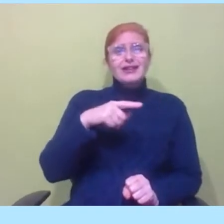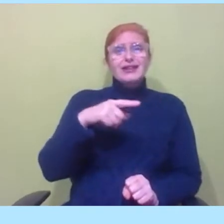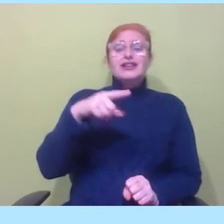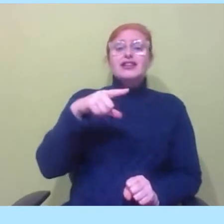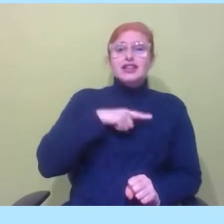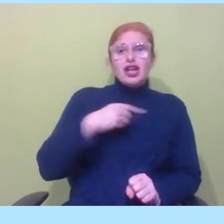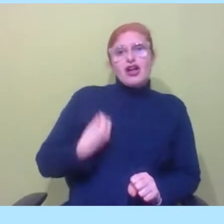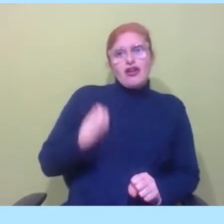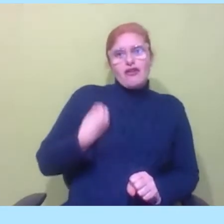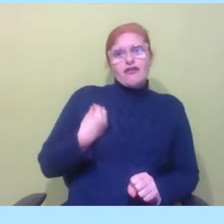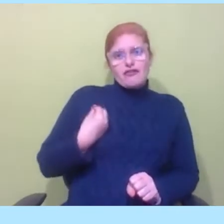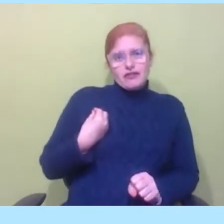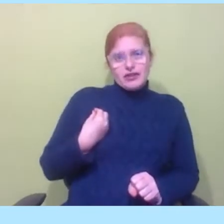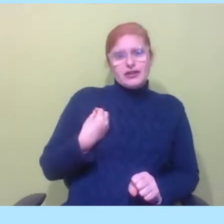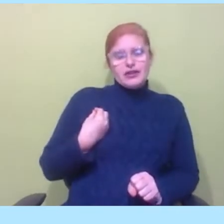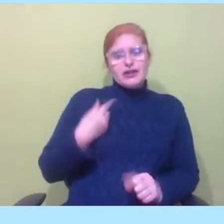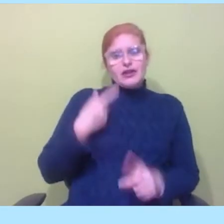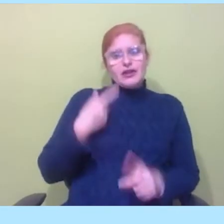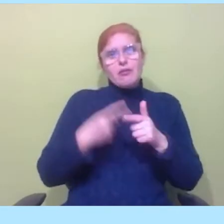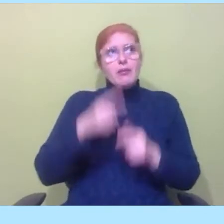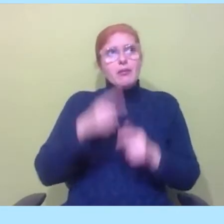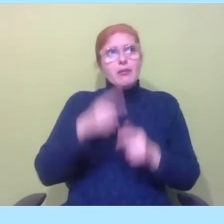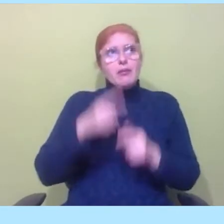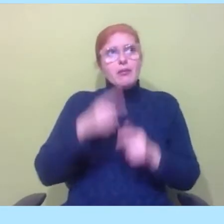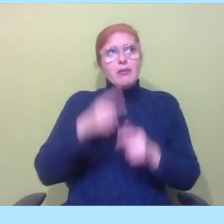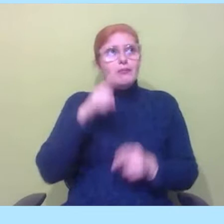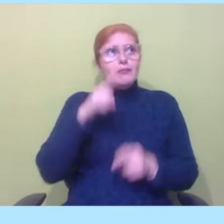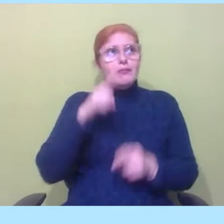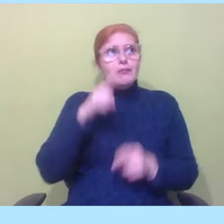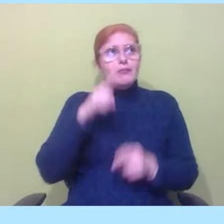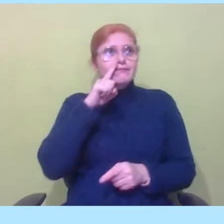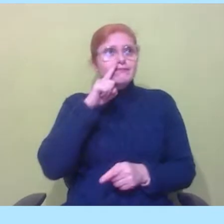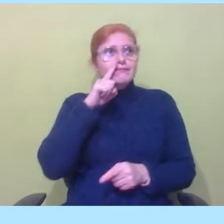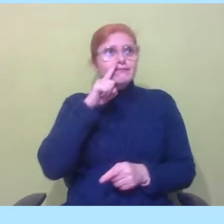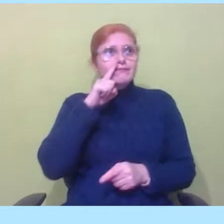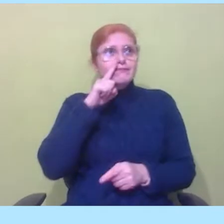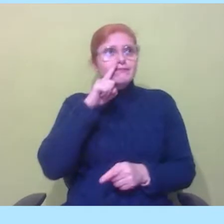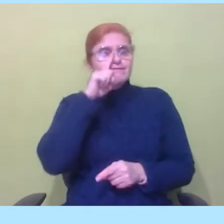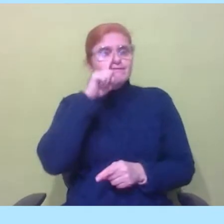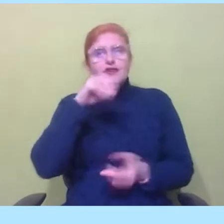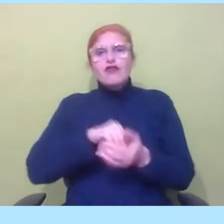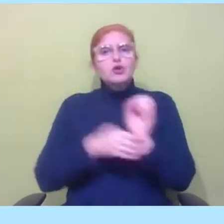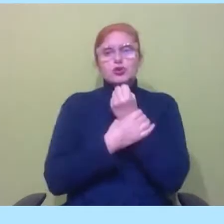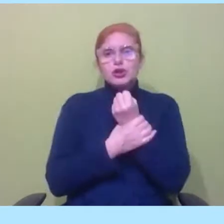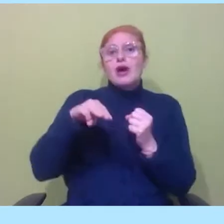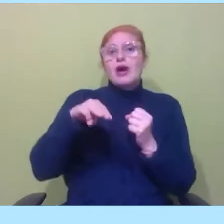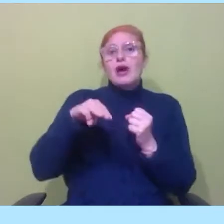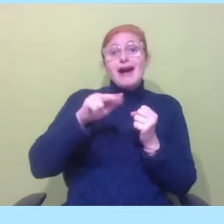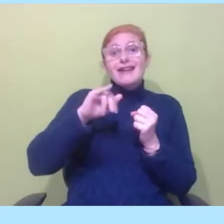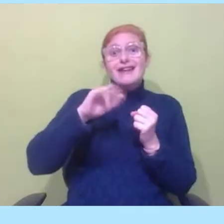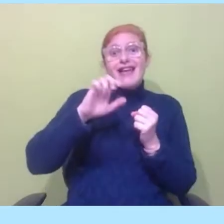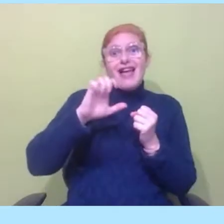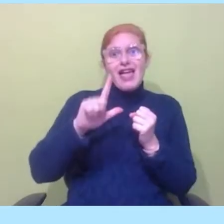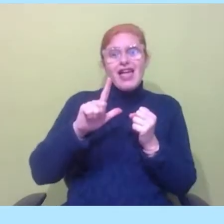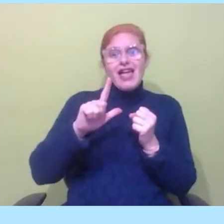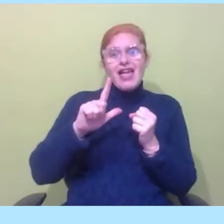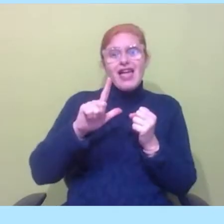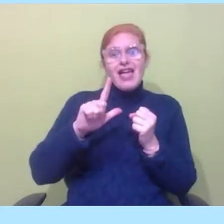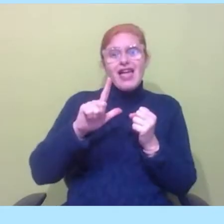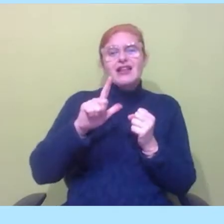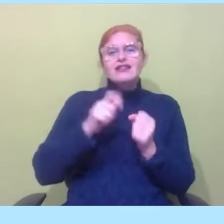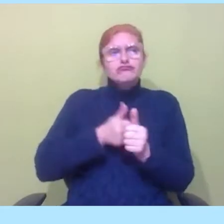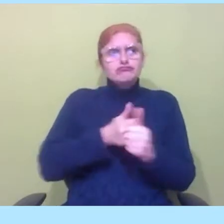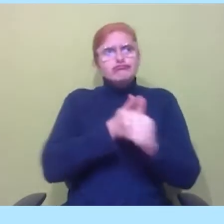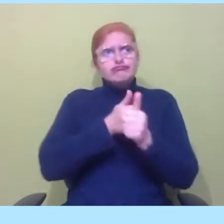está vulnerável, e no caso da Marielle, que ela foi perseguida por semanas, porque uma mulher pública, com uma